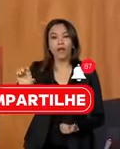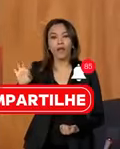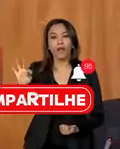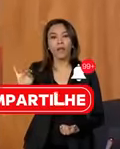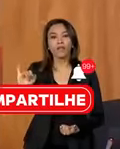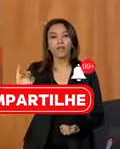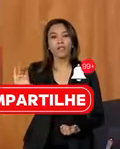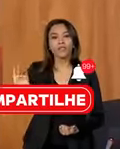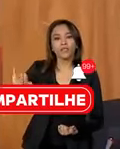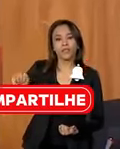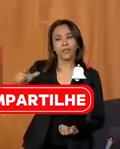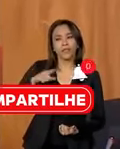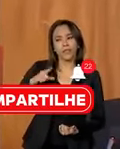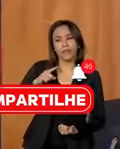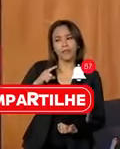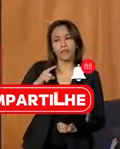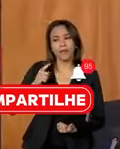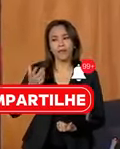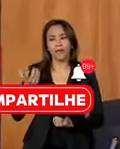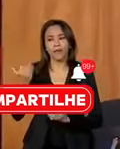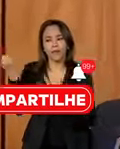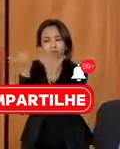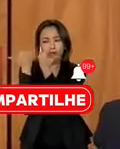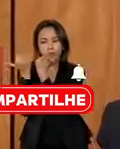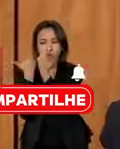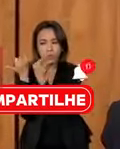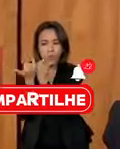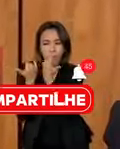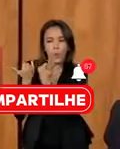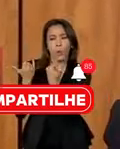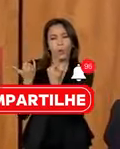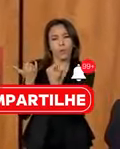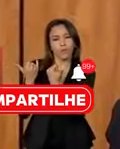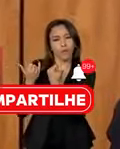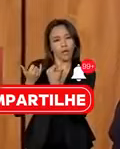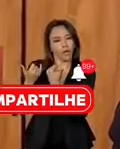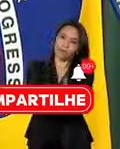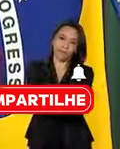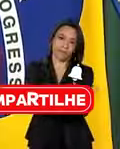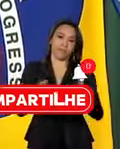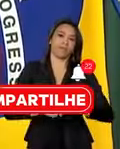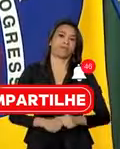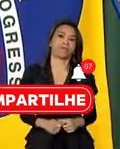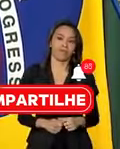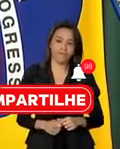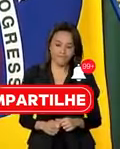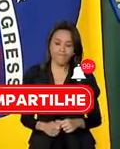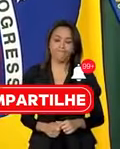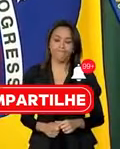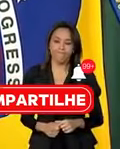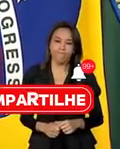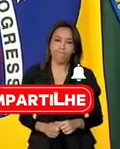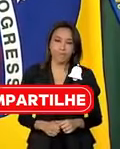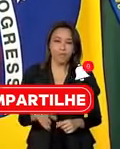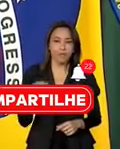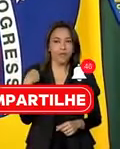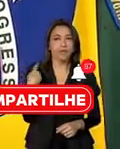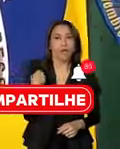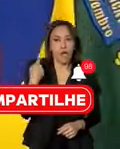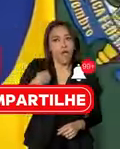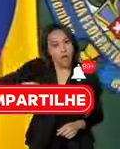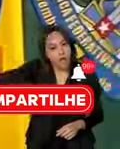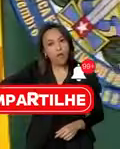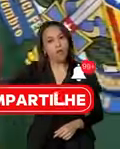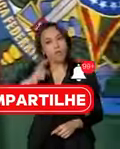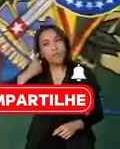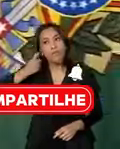ter o processo de desenvolvimento digital mais rápido. É isso que nos preocupa.